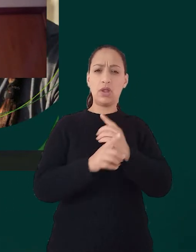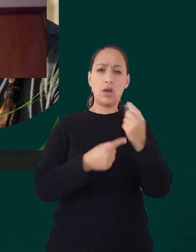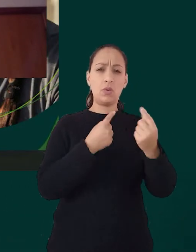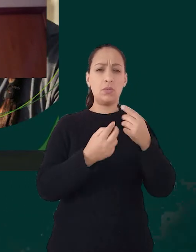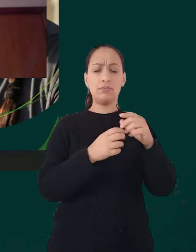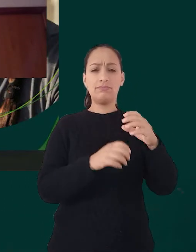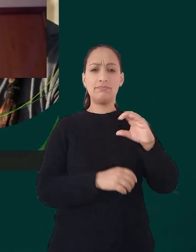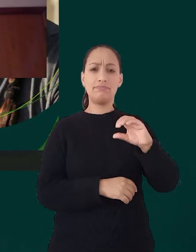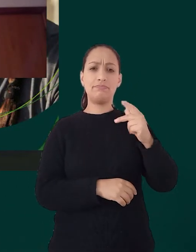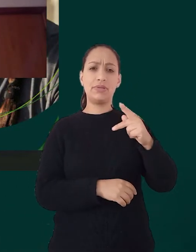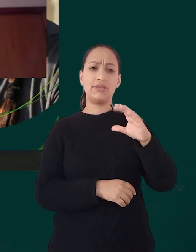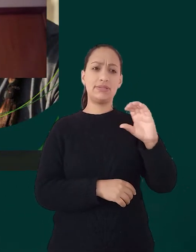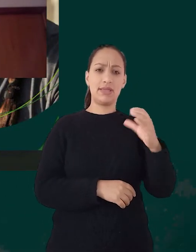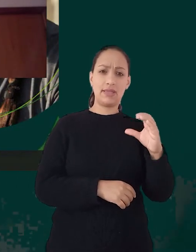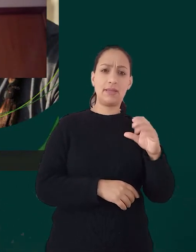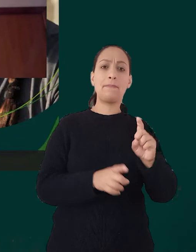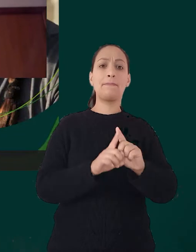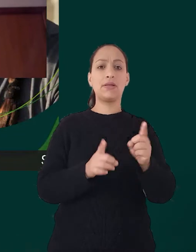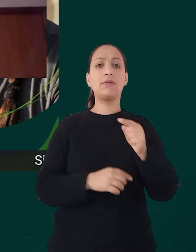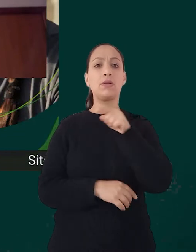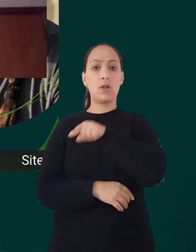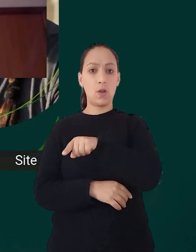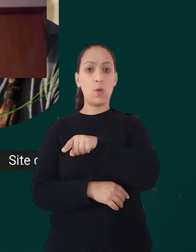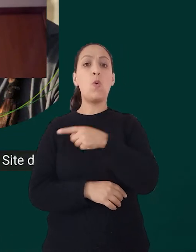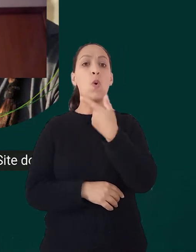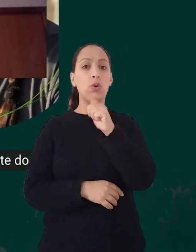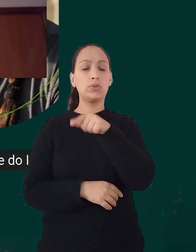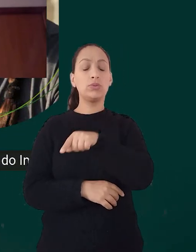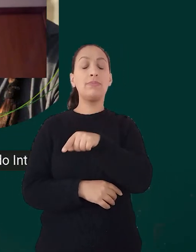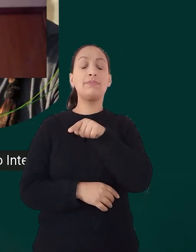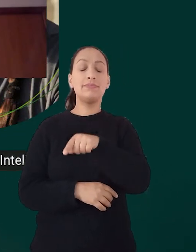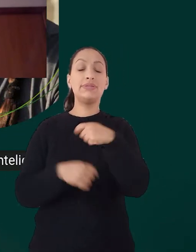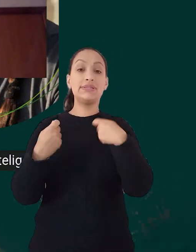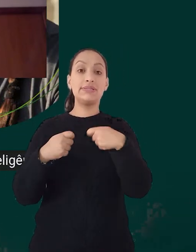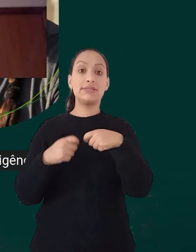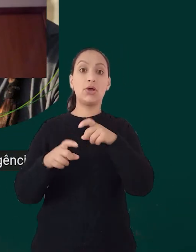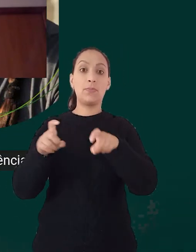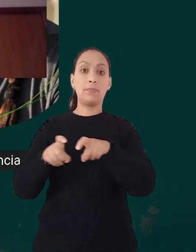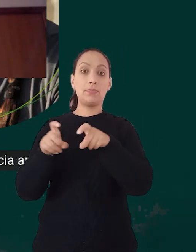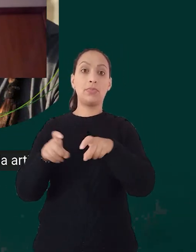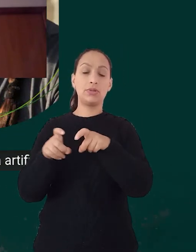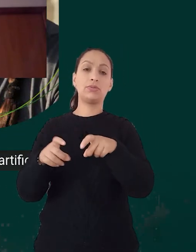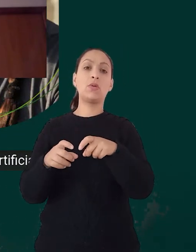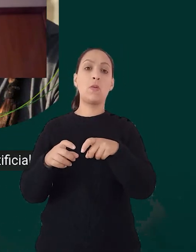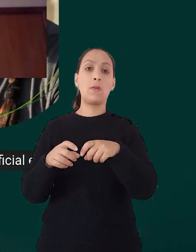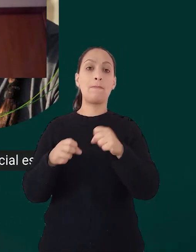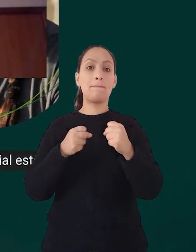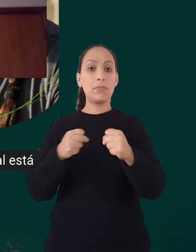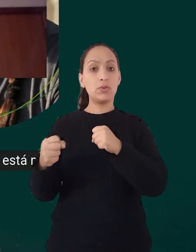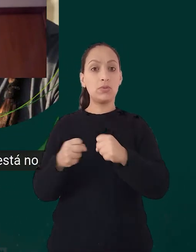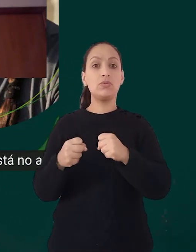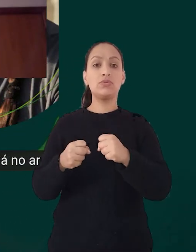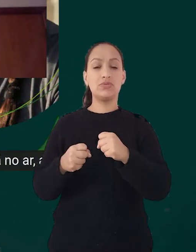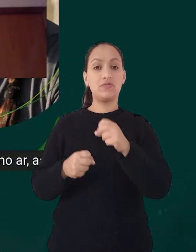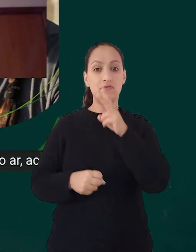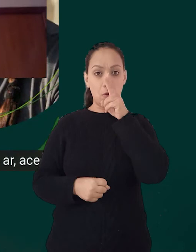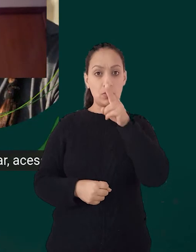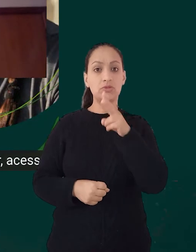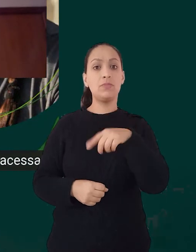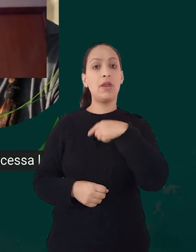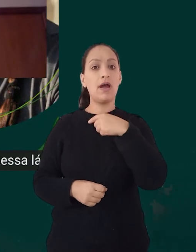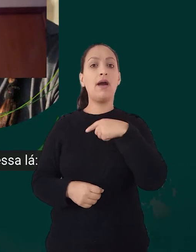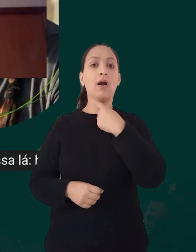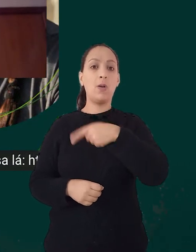antigo. Já a Unreal precisa ser um PC bem mais poderoso para rodar ele, tá? Então seriam essas as diferenças.